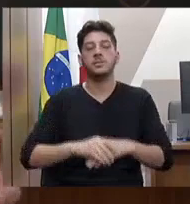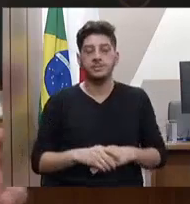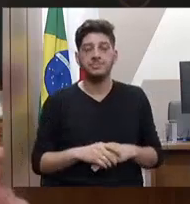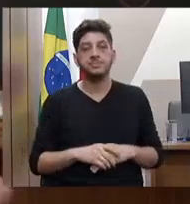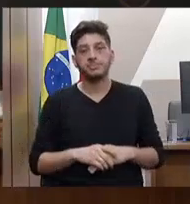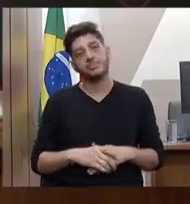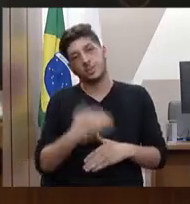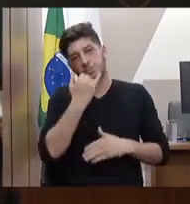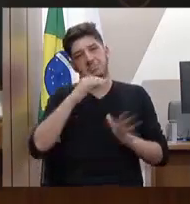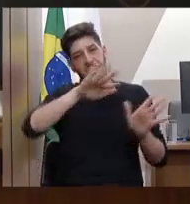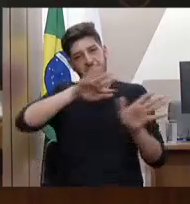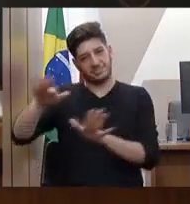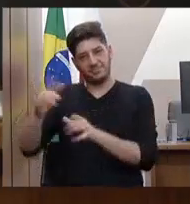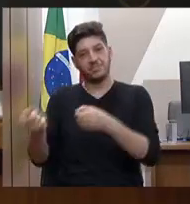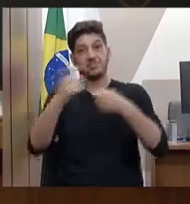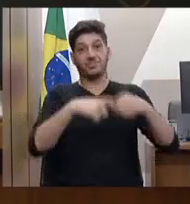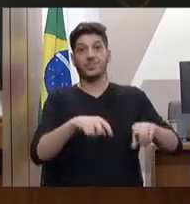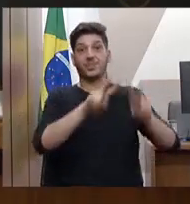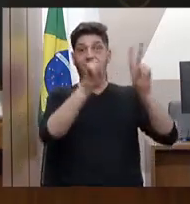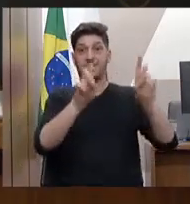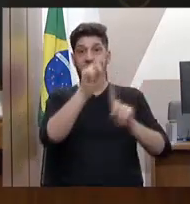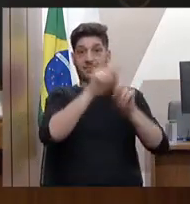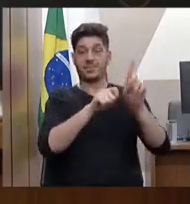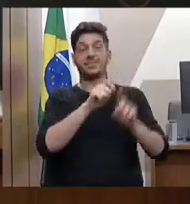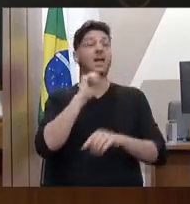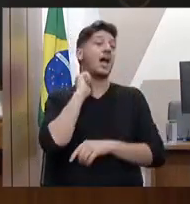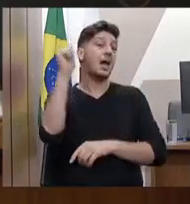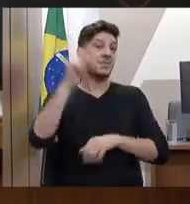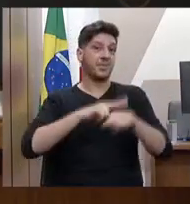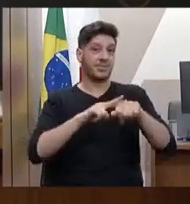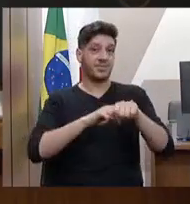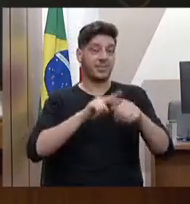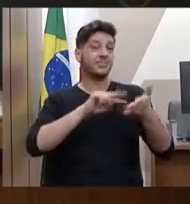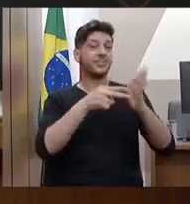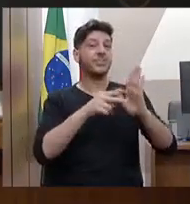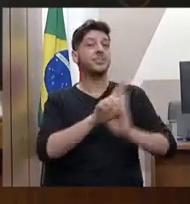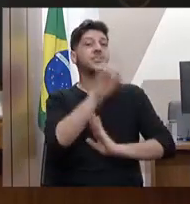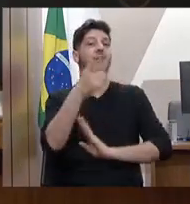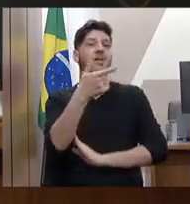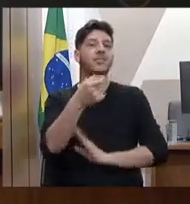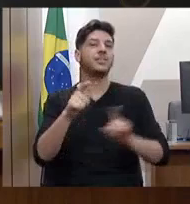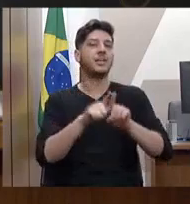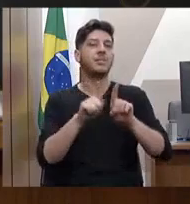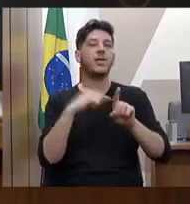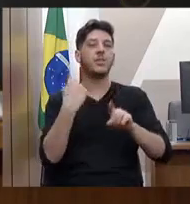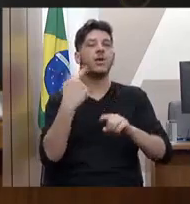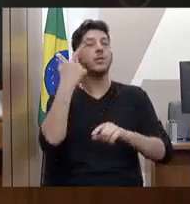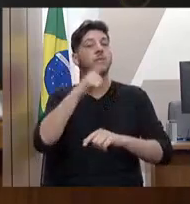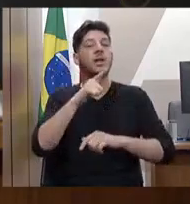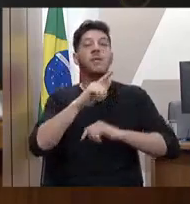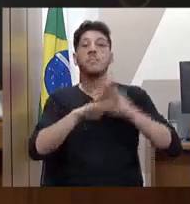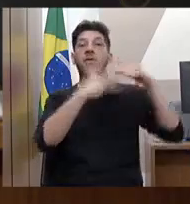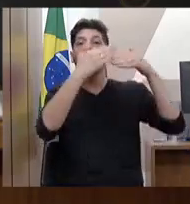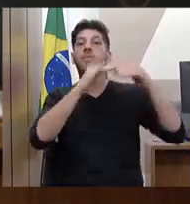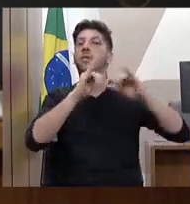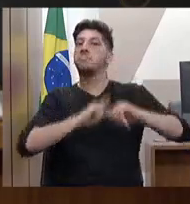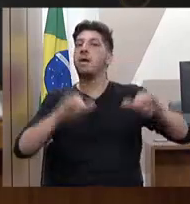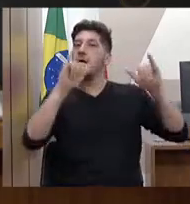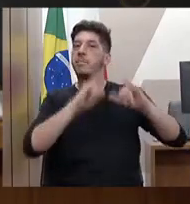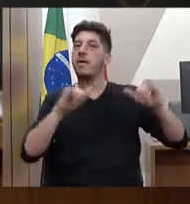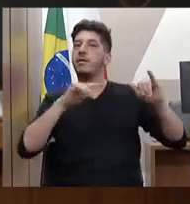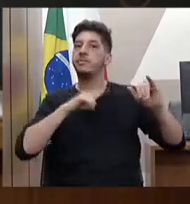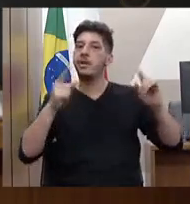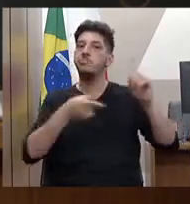voltando para um Abril verde que a gente tá aqui essa é o significado de 20 e da gente desenvolver campanhas em que haja um